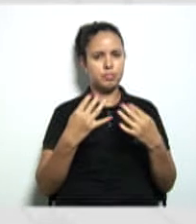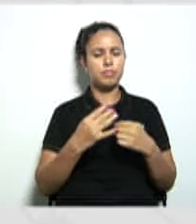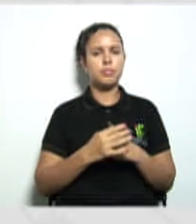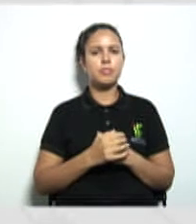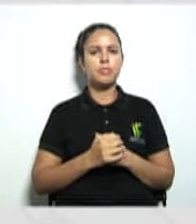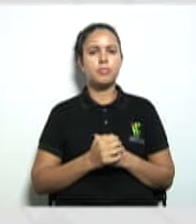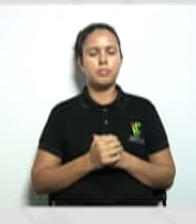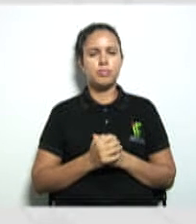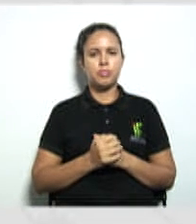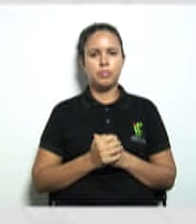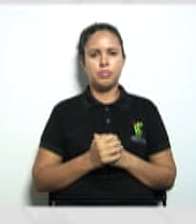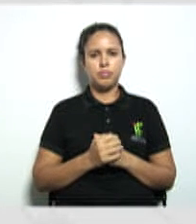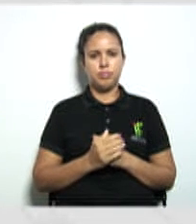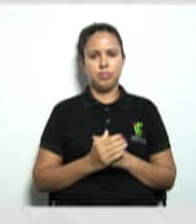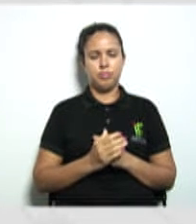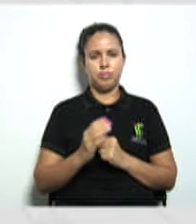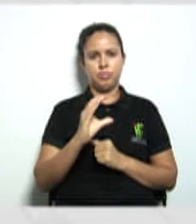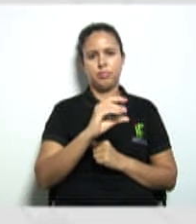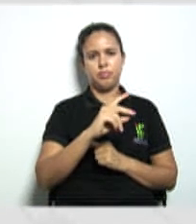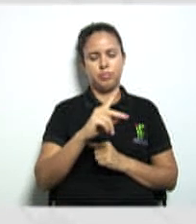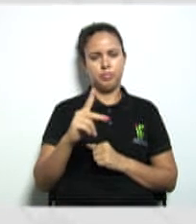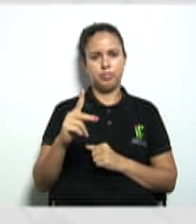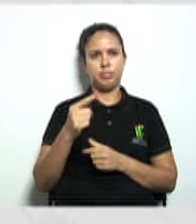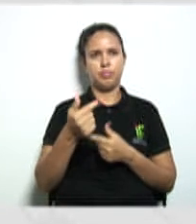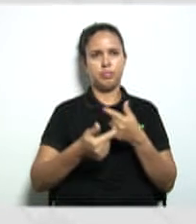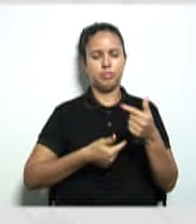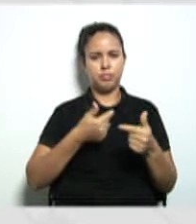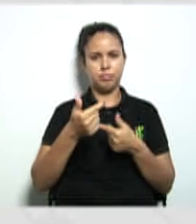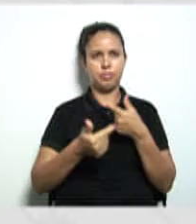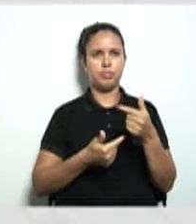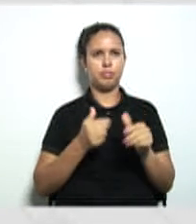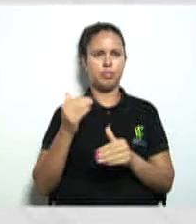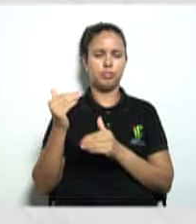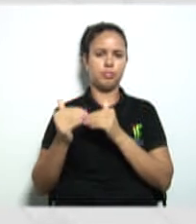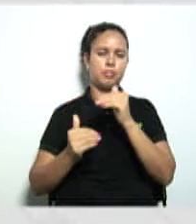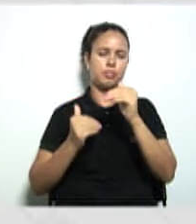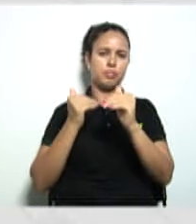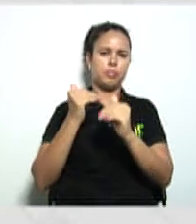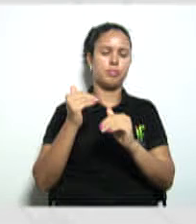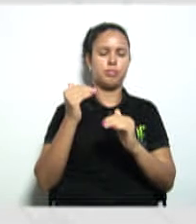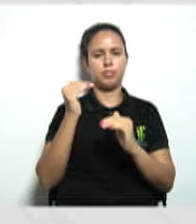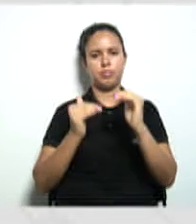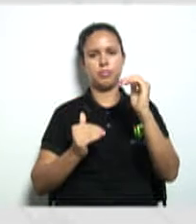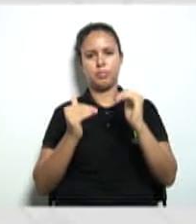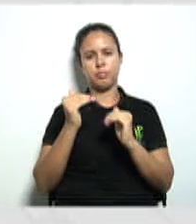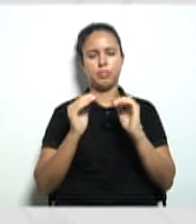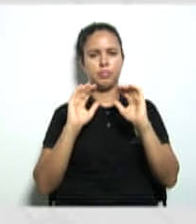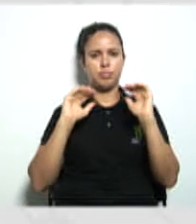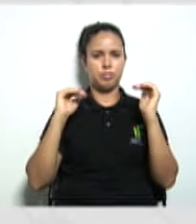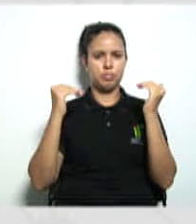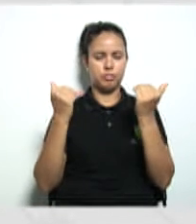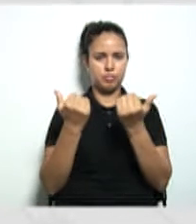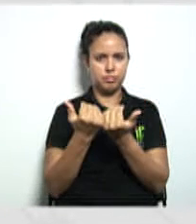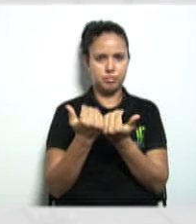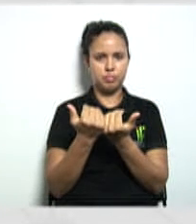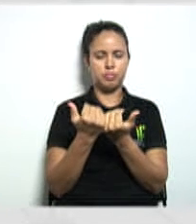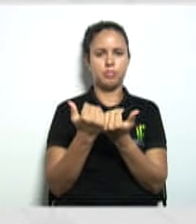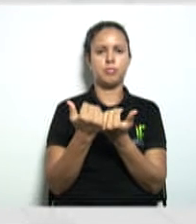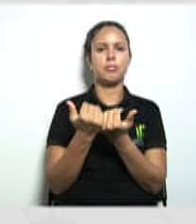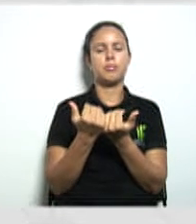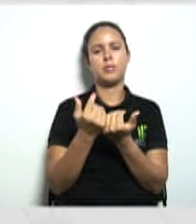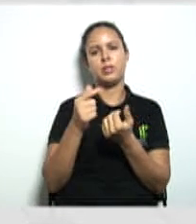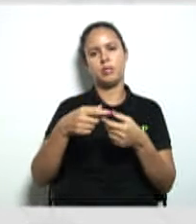lá. As cooperativas trabalham para o desenvolvimento sustentável das suas comunidades através